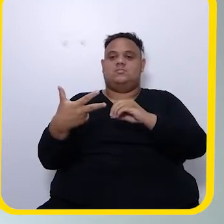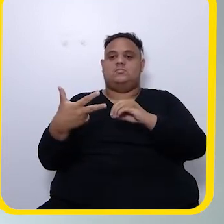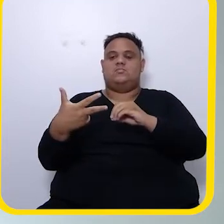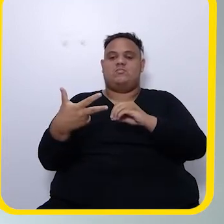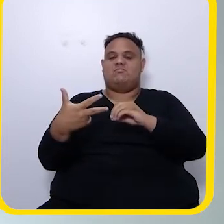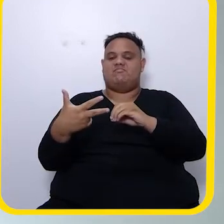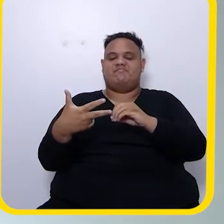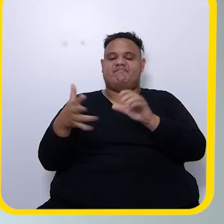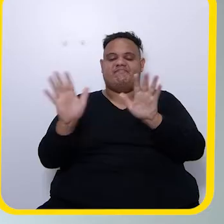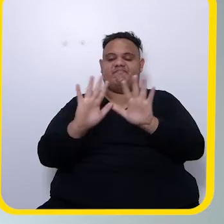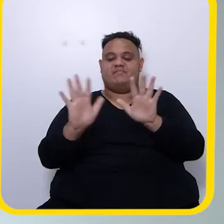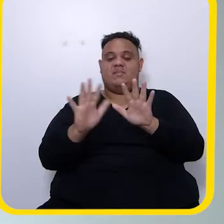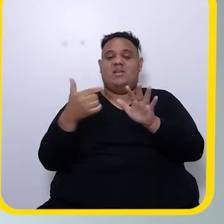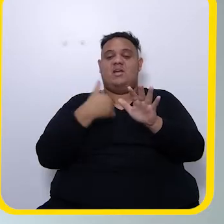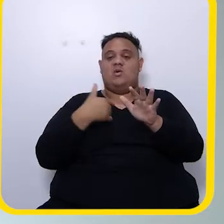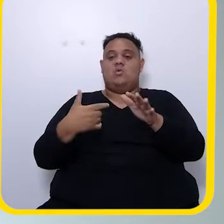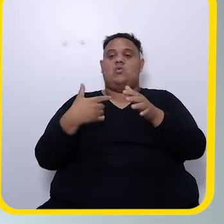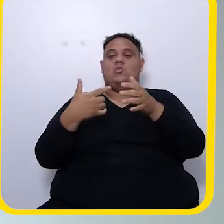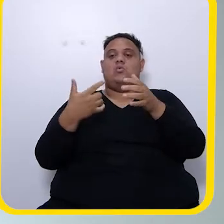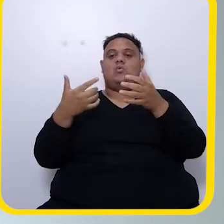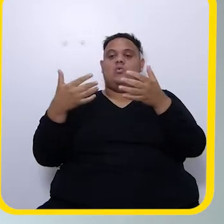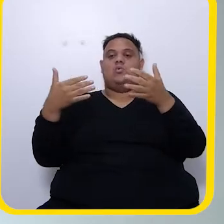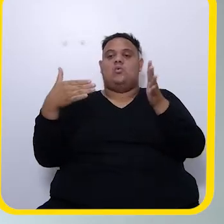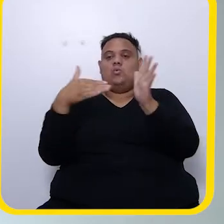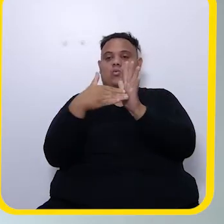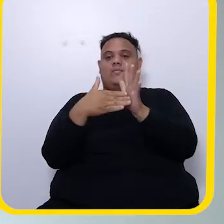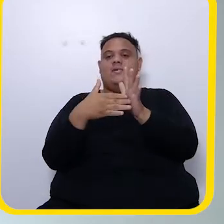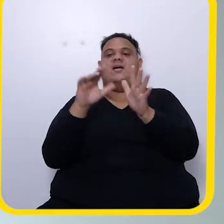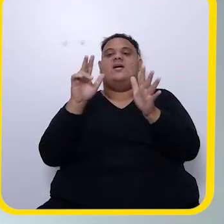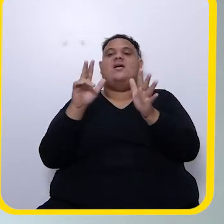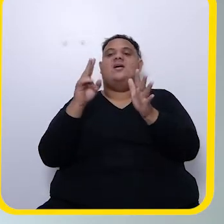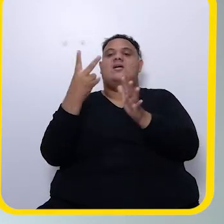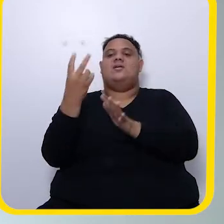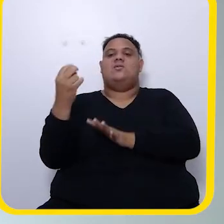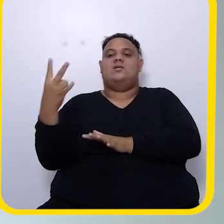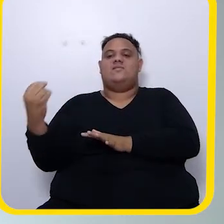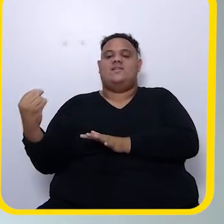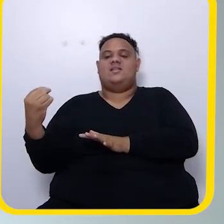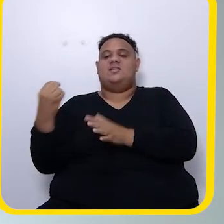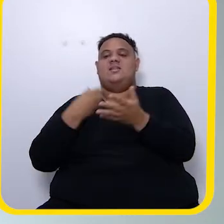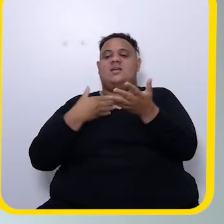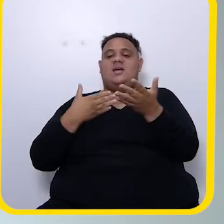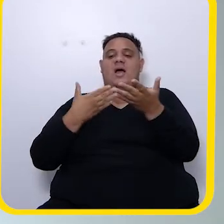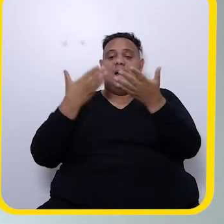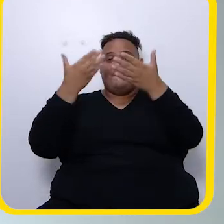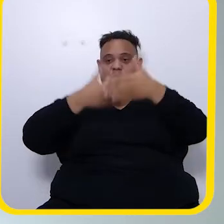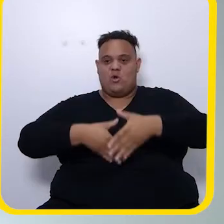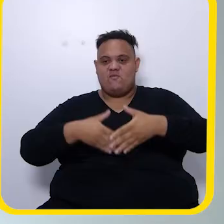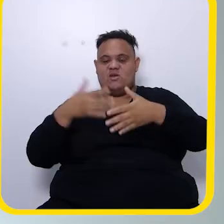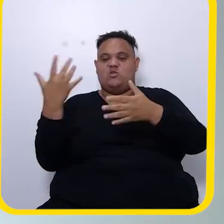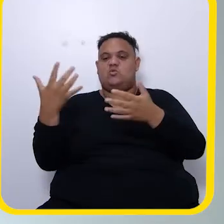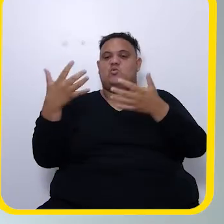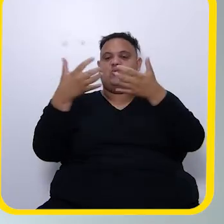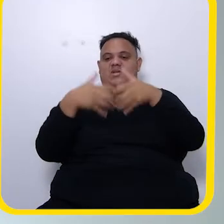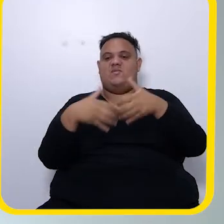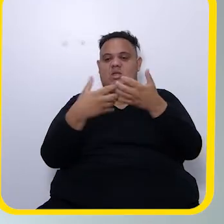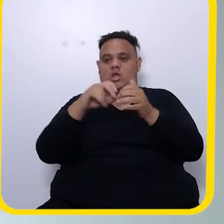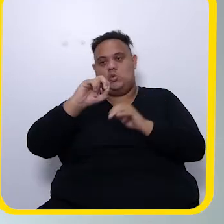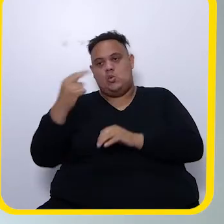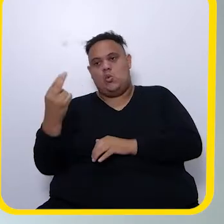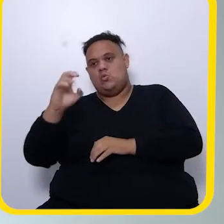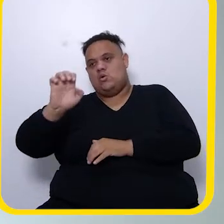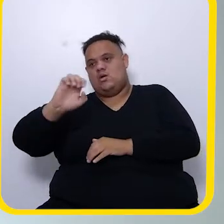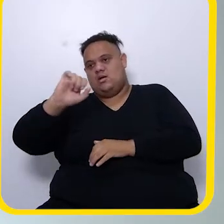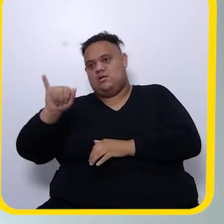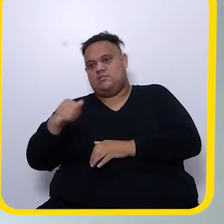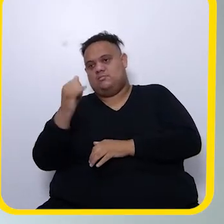devido à pandemia, não tivemos prova, então o exame de seleção de 2020, né, ele trouxe essa questão aqui, ó.